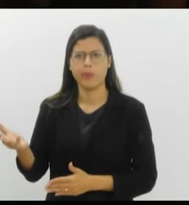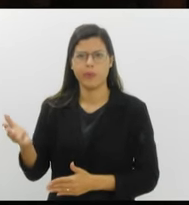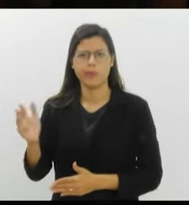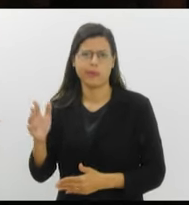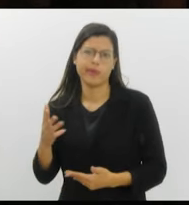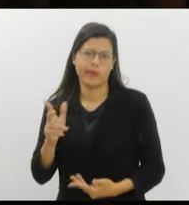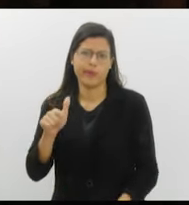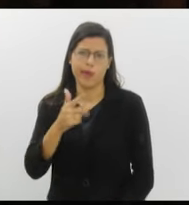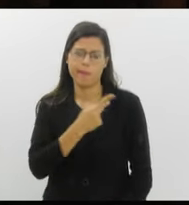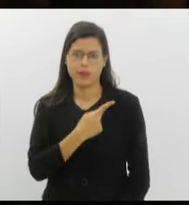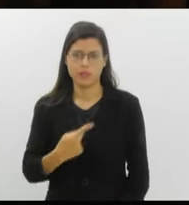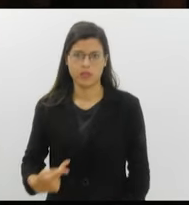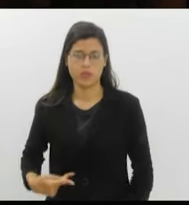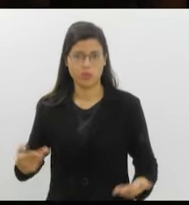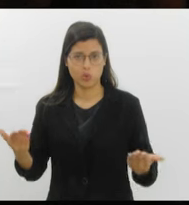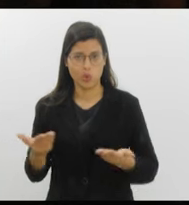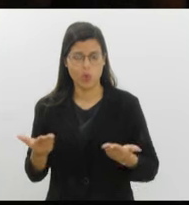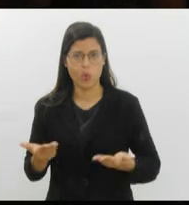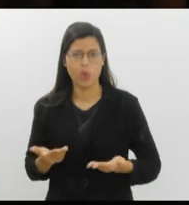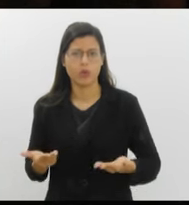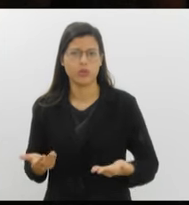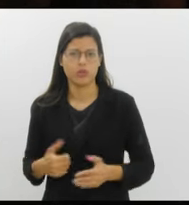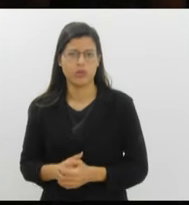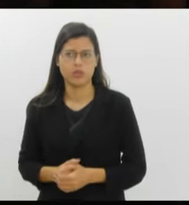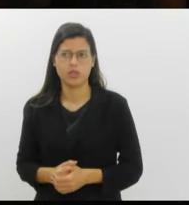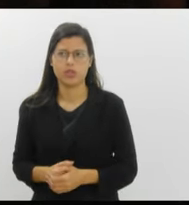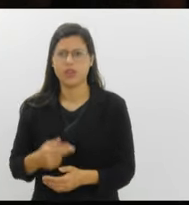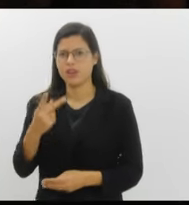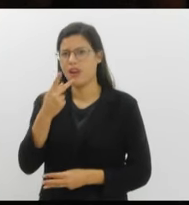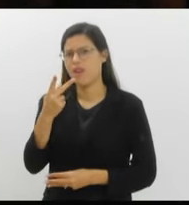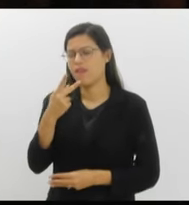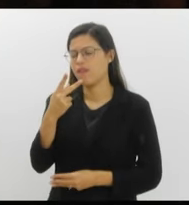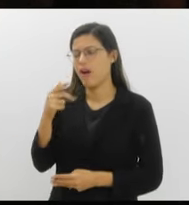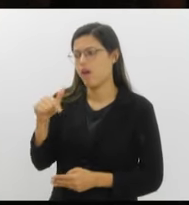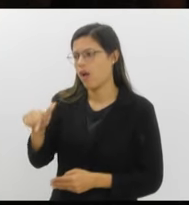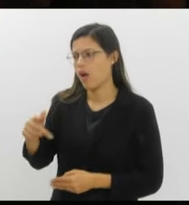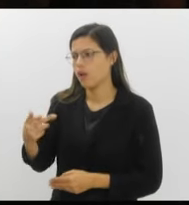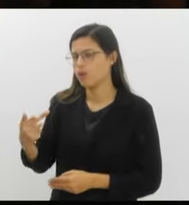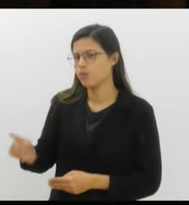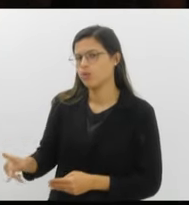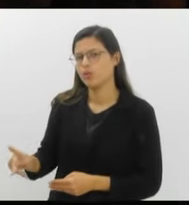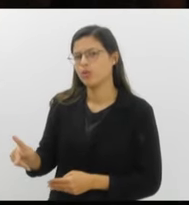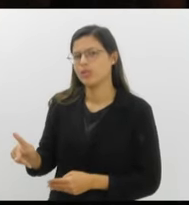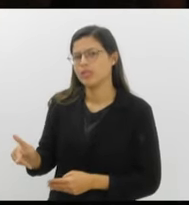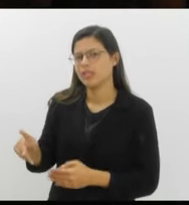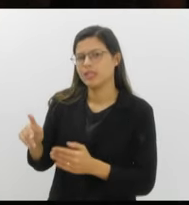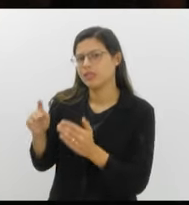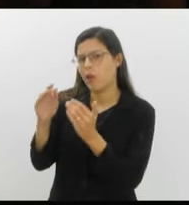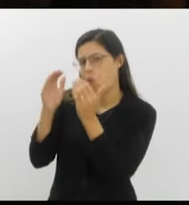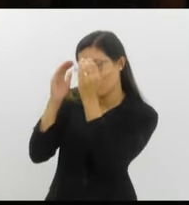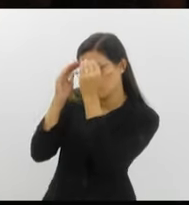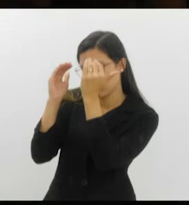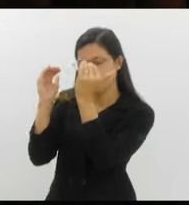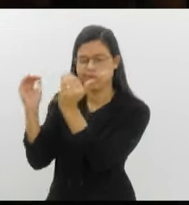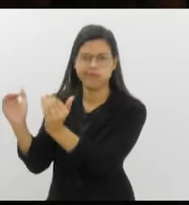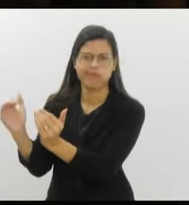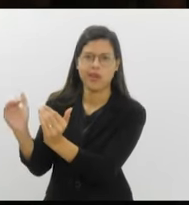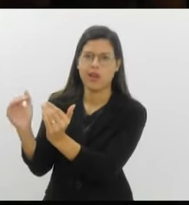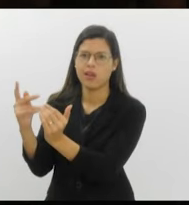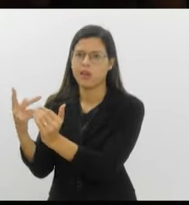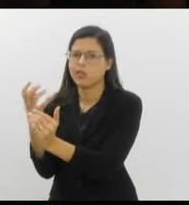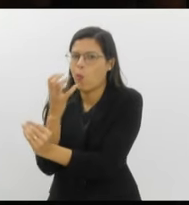coloca numa atitude jocosa que lhe é peculiar. Olha, eu sou o seu soldado, eu sou o seu vassalo, eu sou o seu